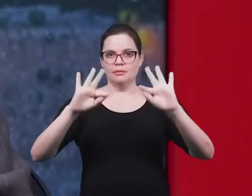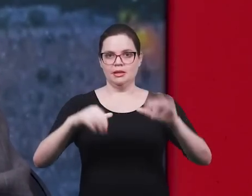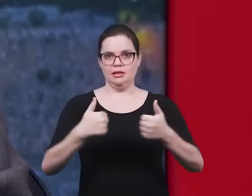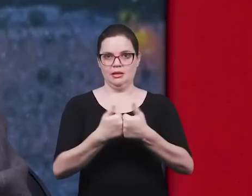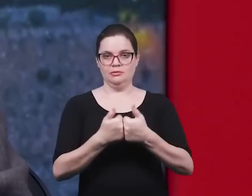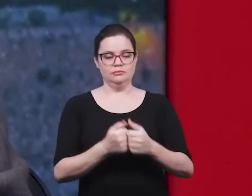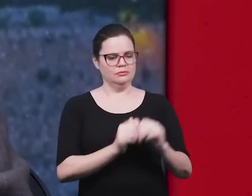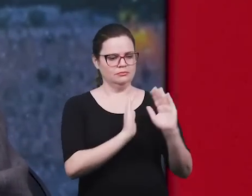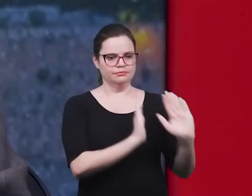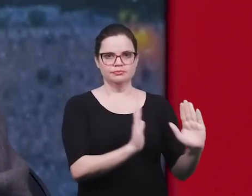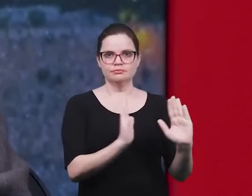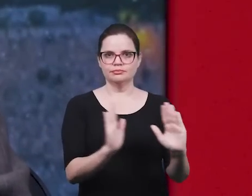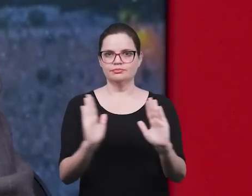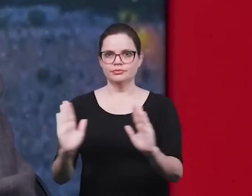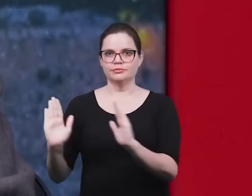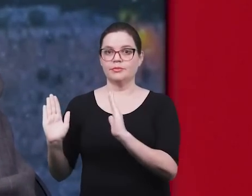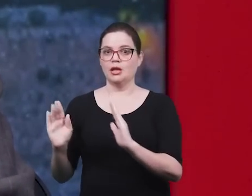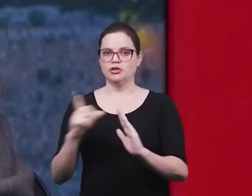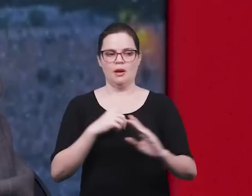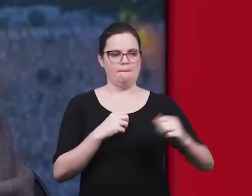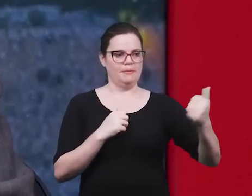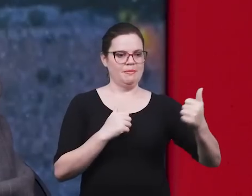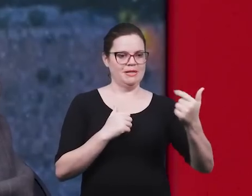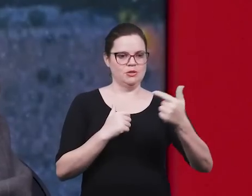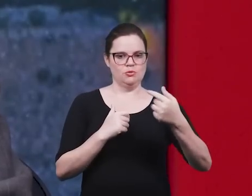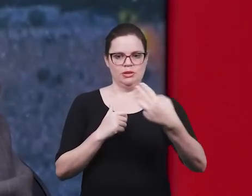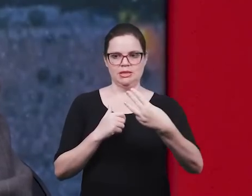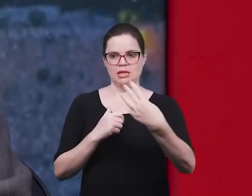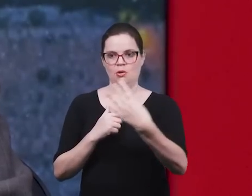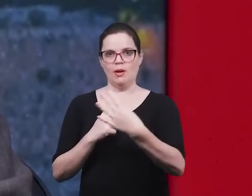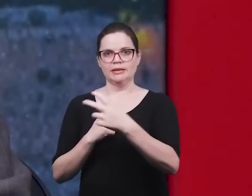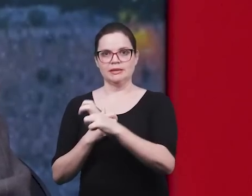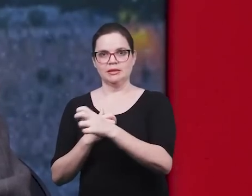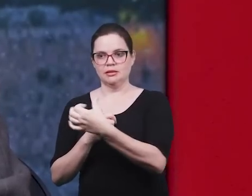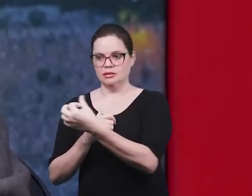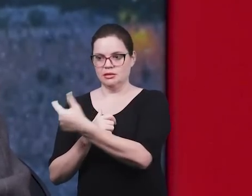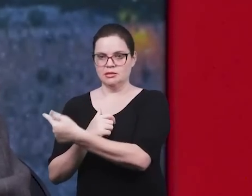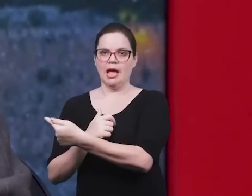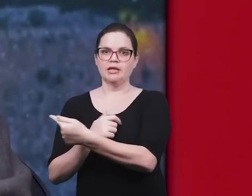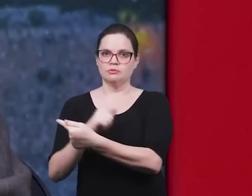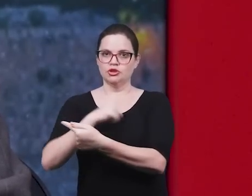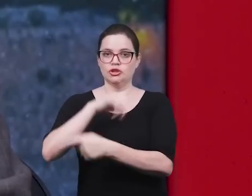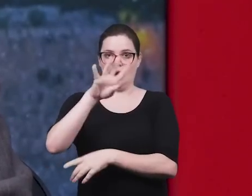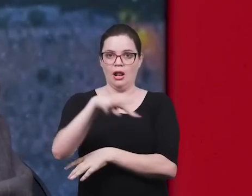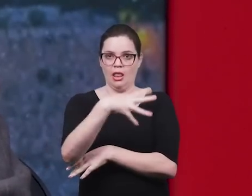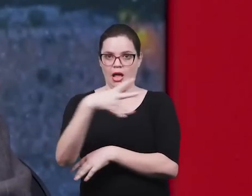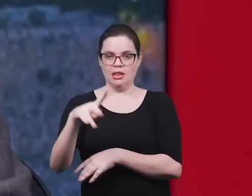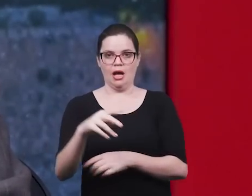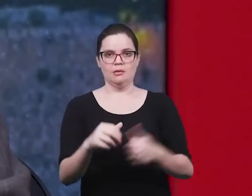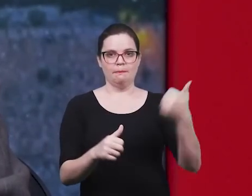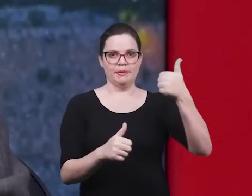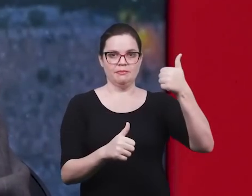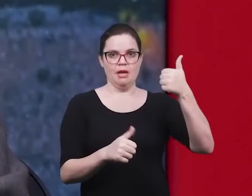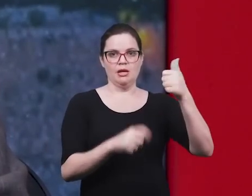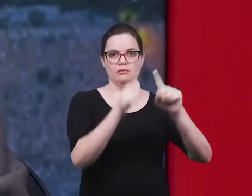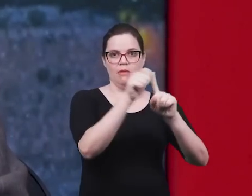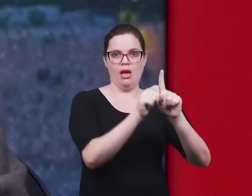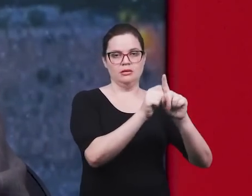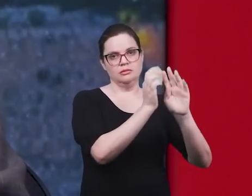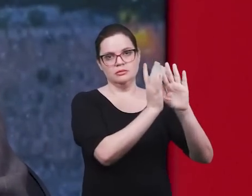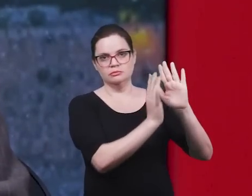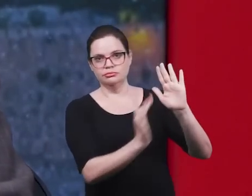sequenciais, ou seja, elas ocorriam dentro de um período cronológico do calendário hebraico, a partir do primeiro